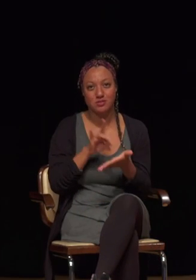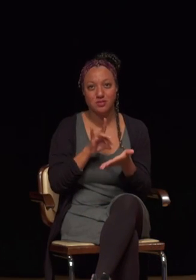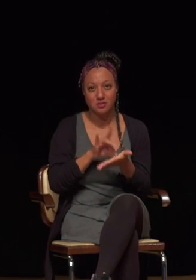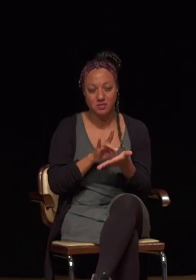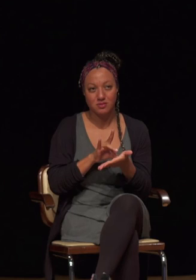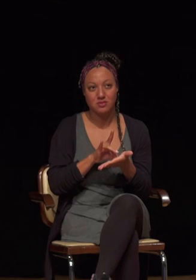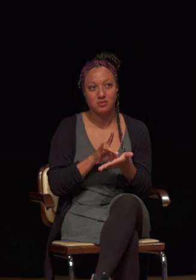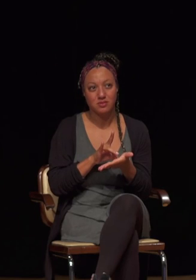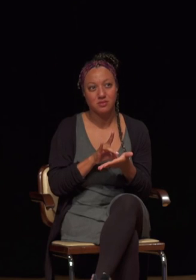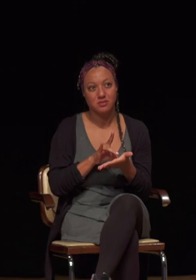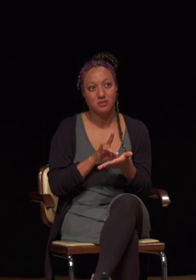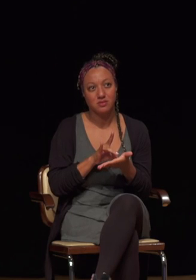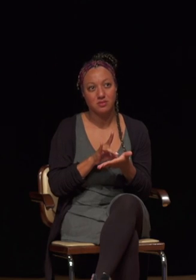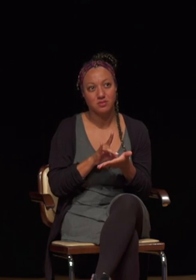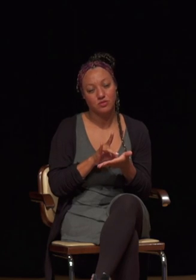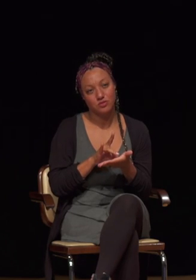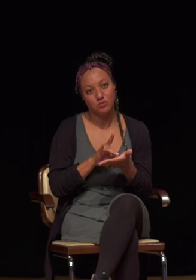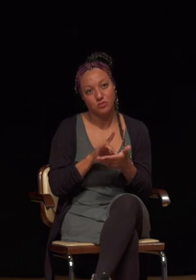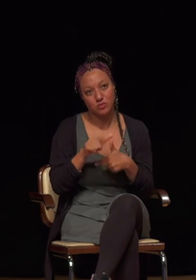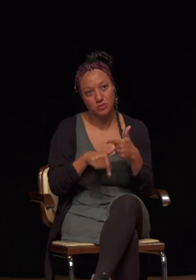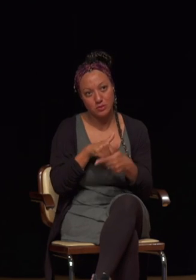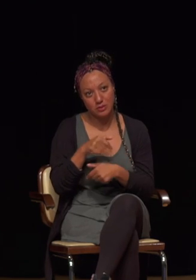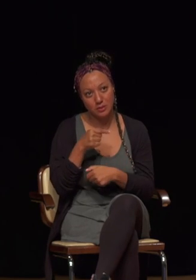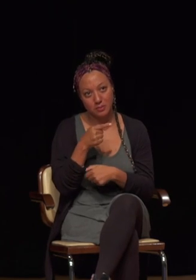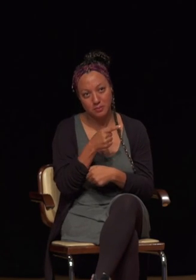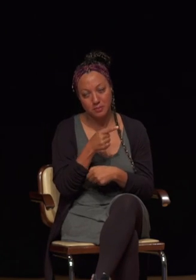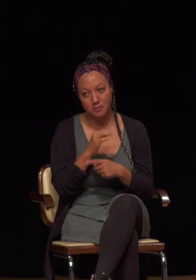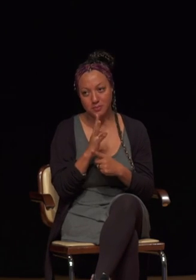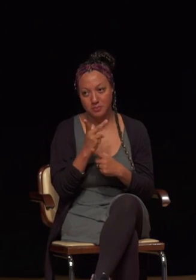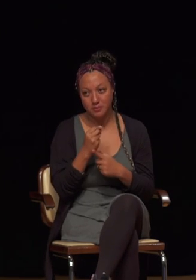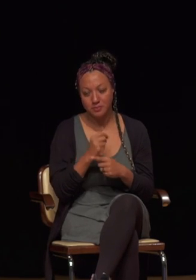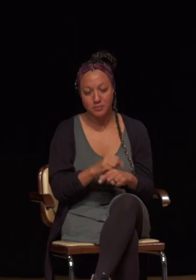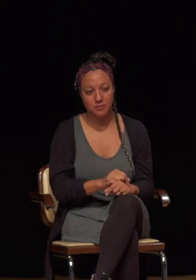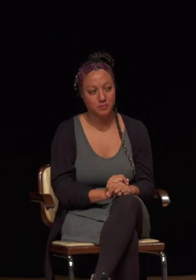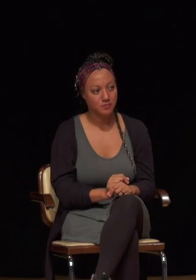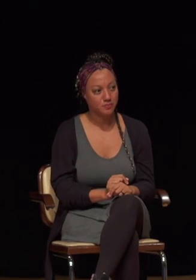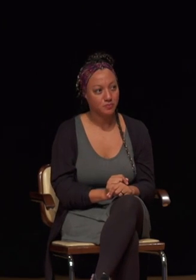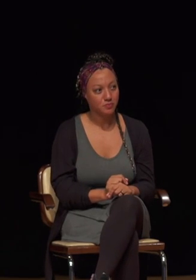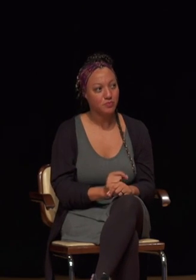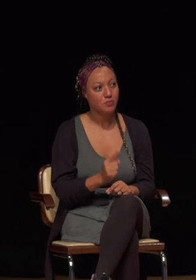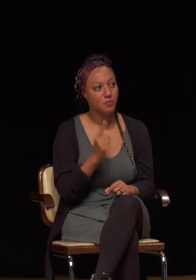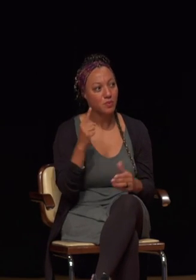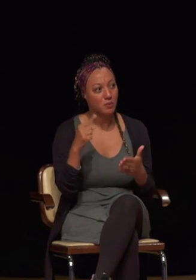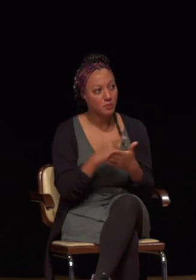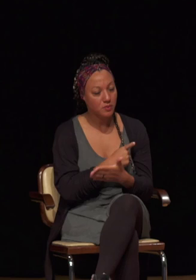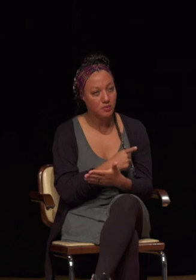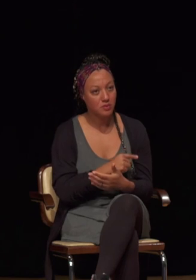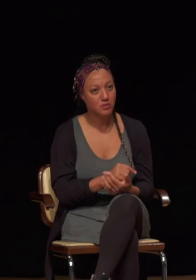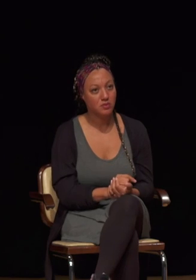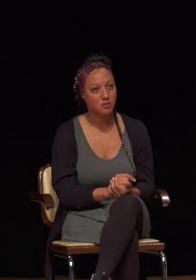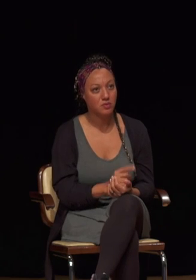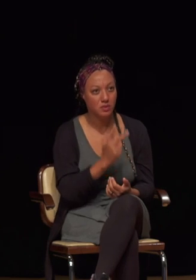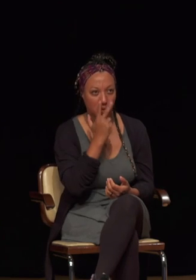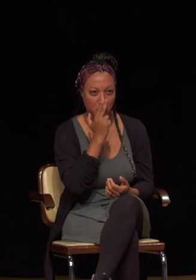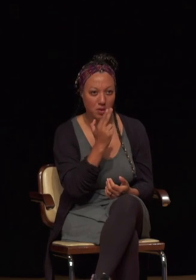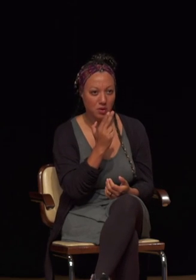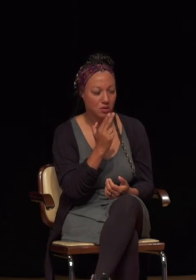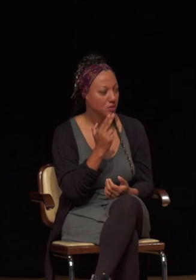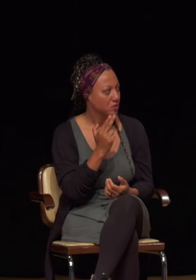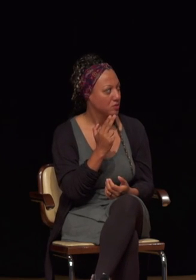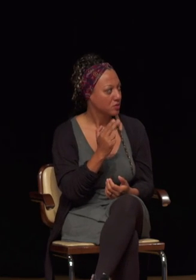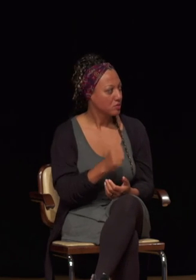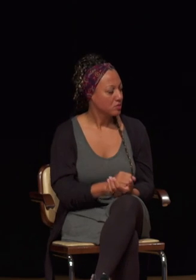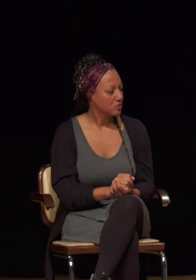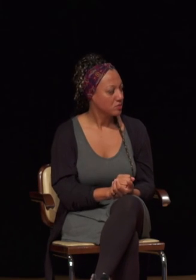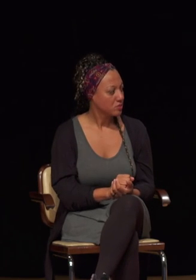dessas desses trabalhos né Tem uma pergunta acho que é muito apropriada para